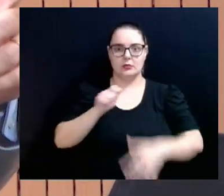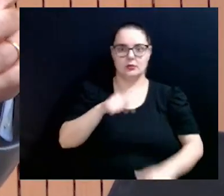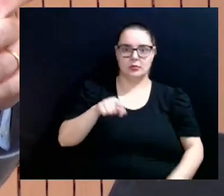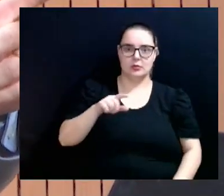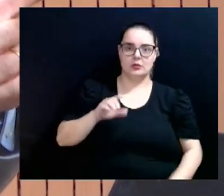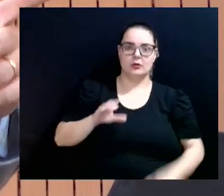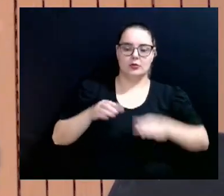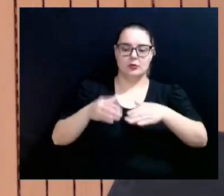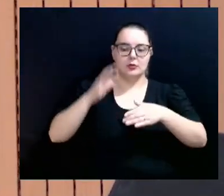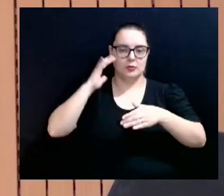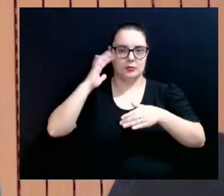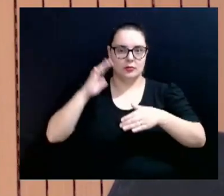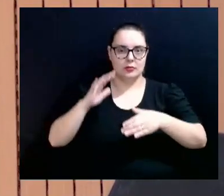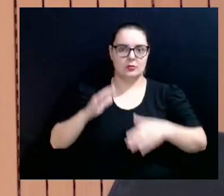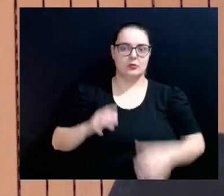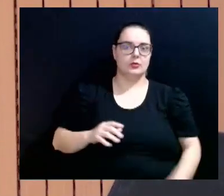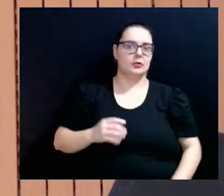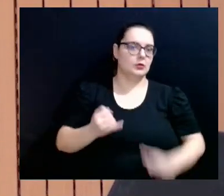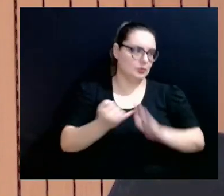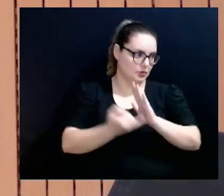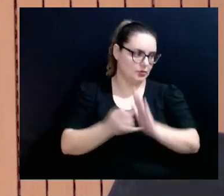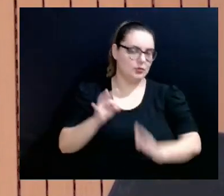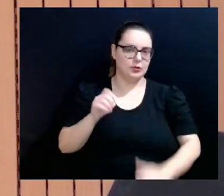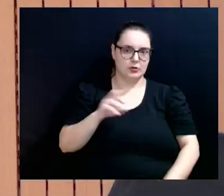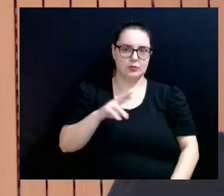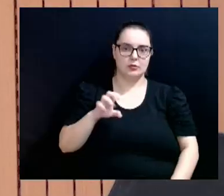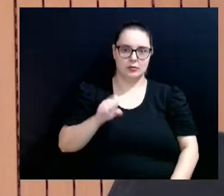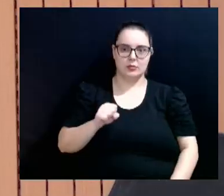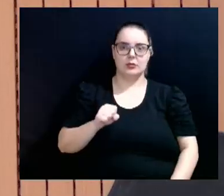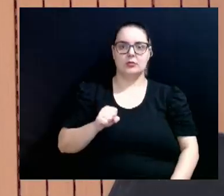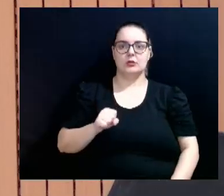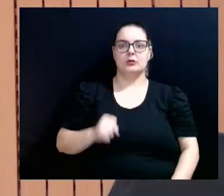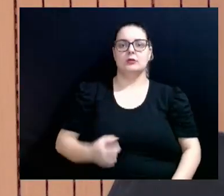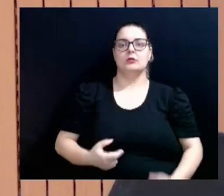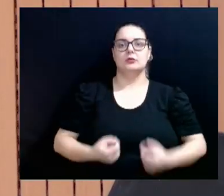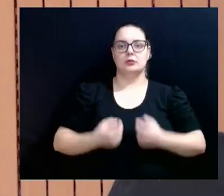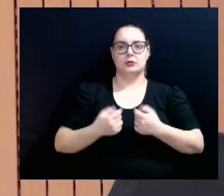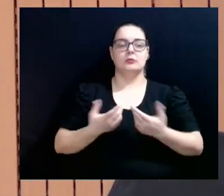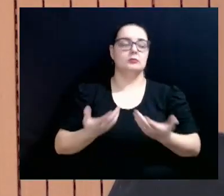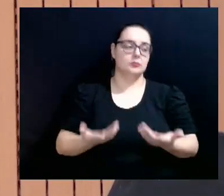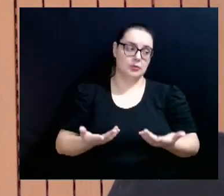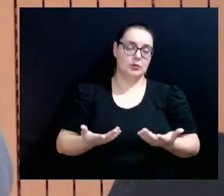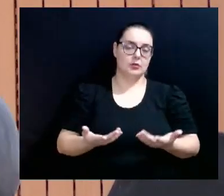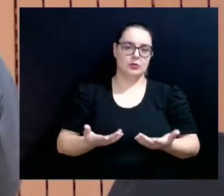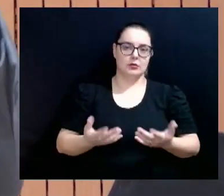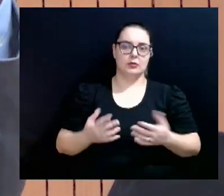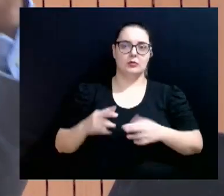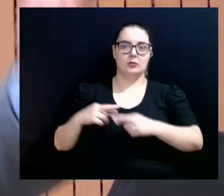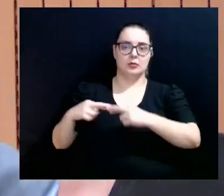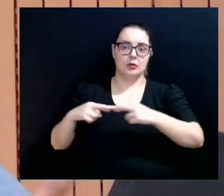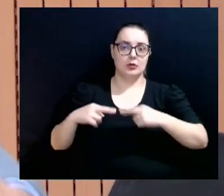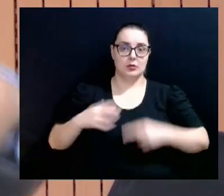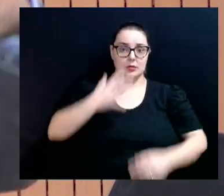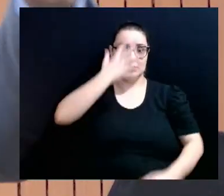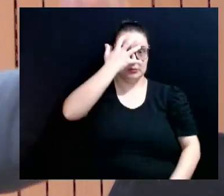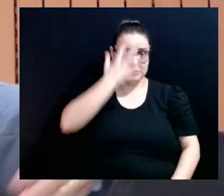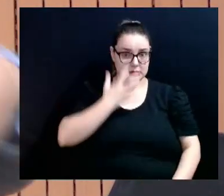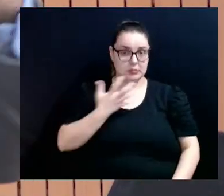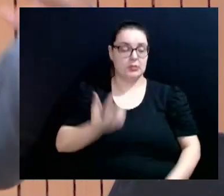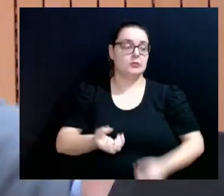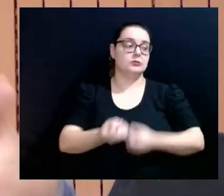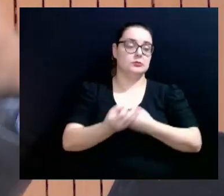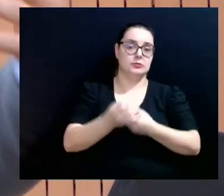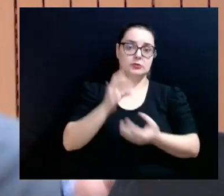acho que Instituto Torres, né, de Oncologia. São redes sociais sérias, de informação